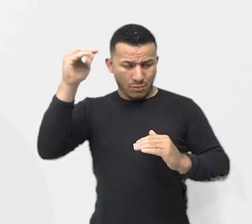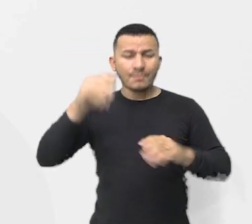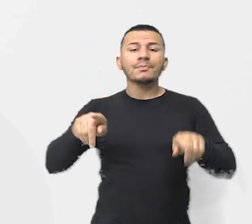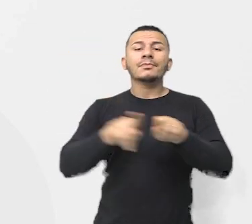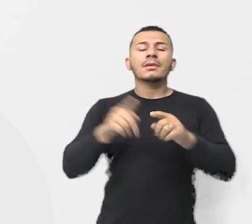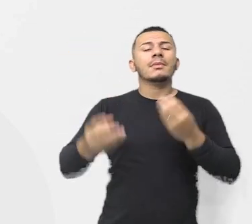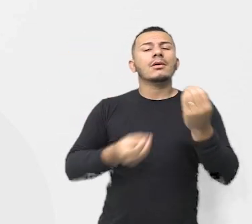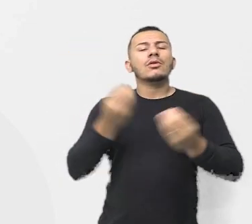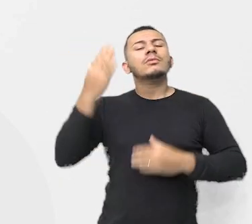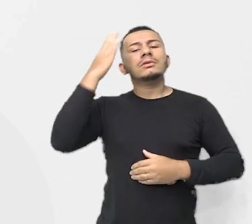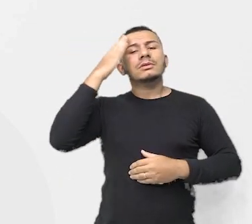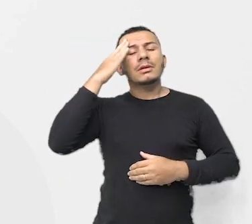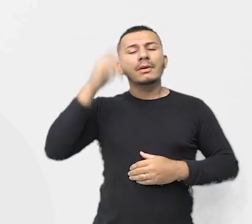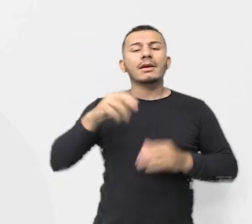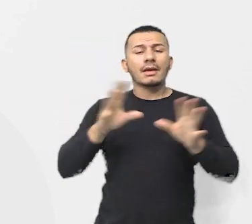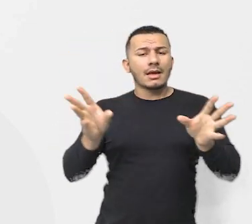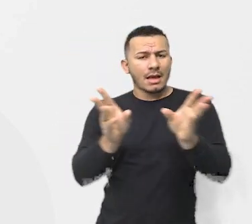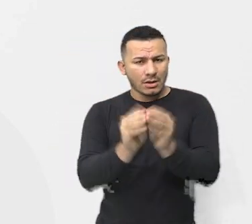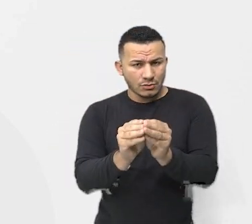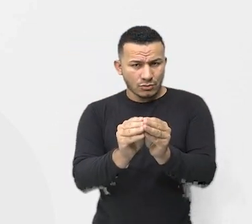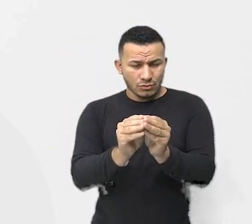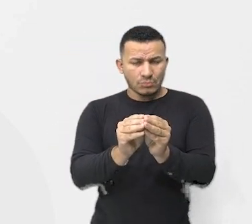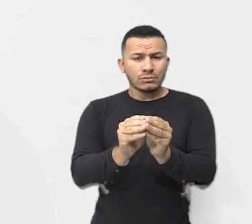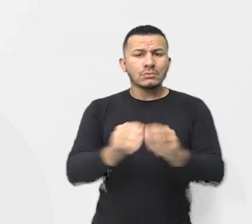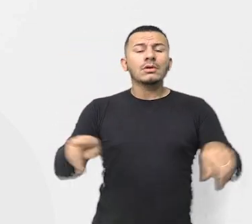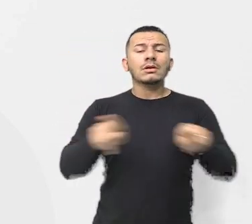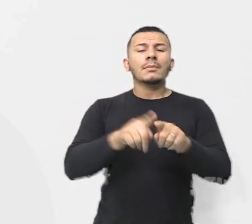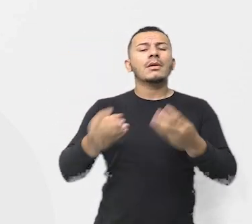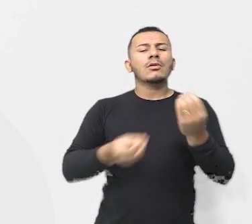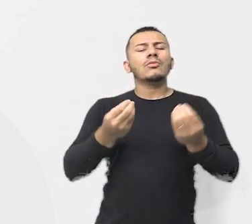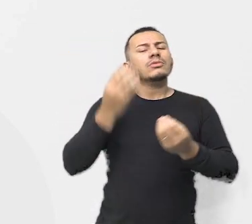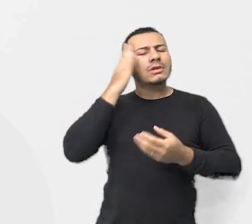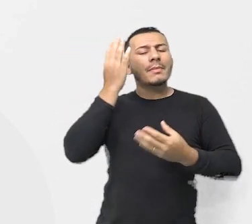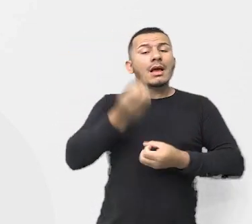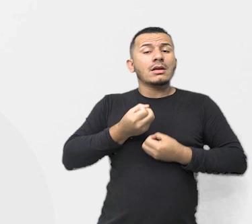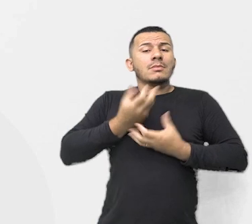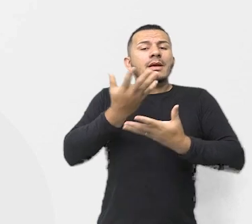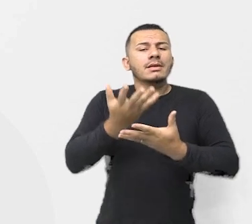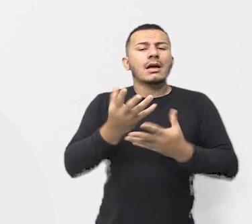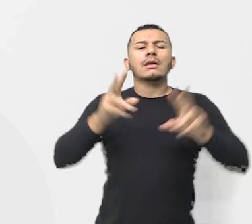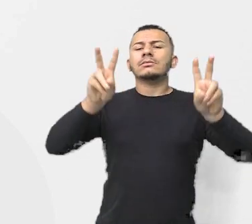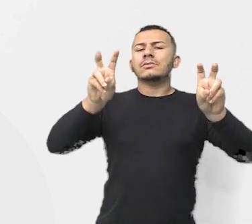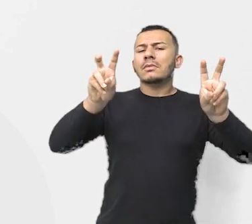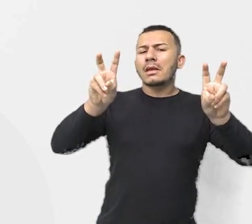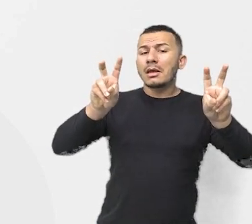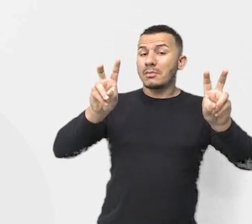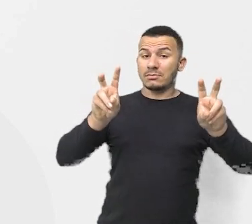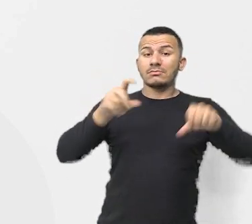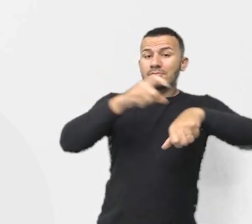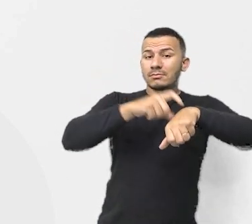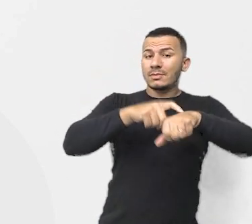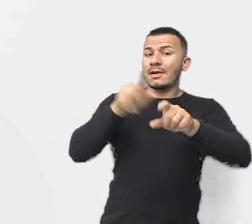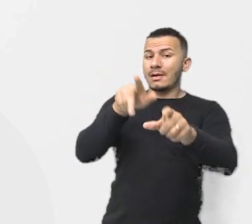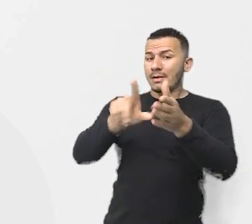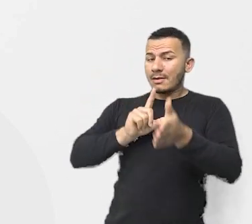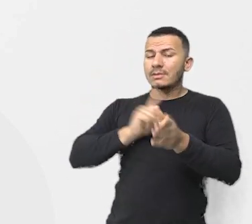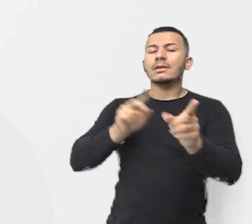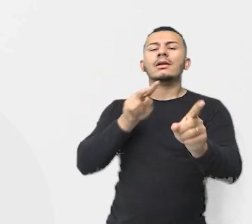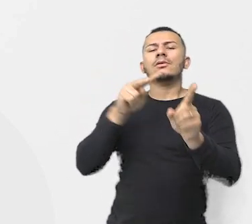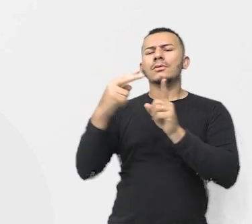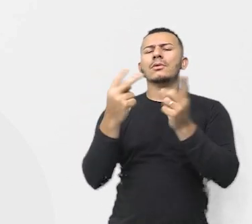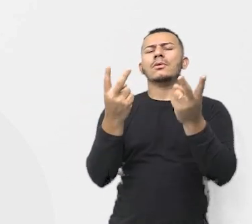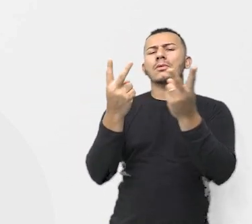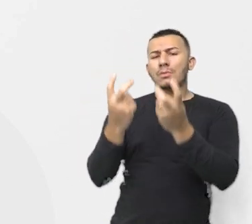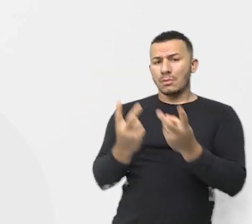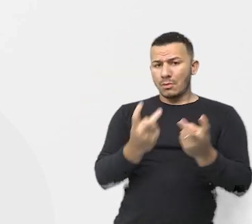de produzir resumo, enfim, de se expressar sobre um tema a partir da observação de